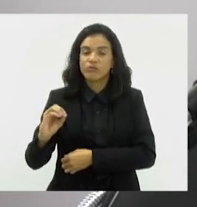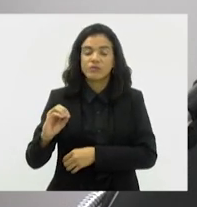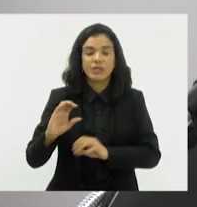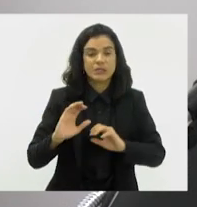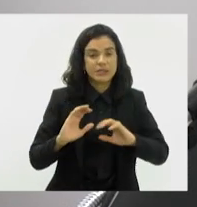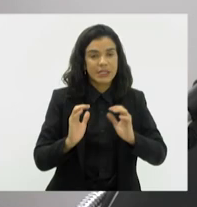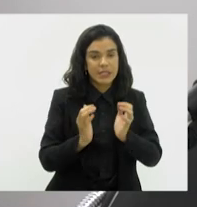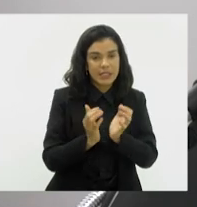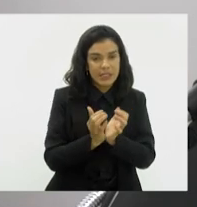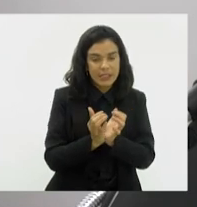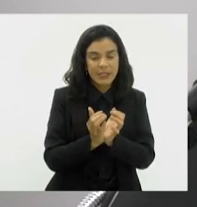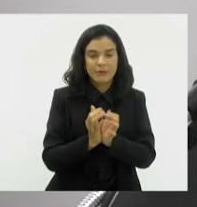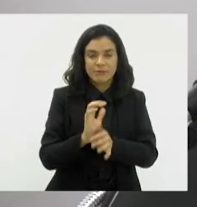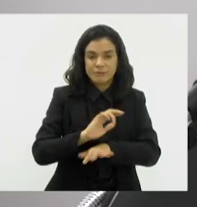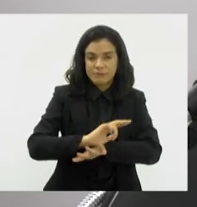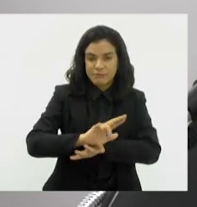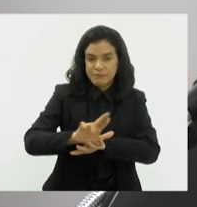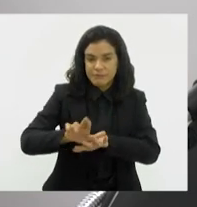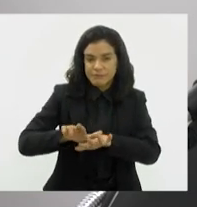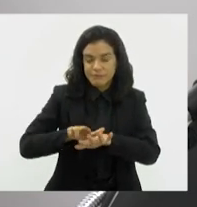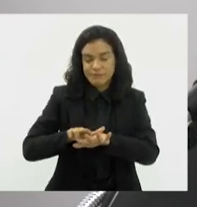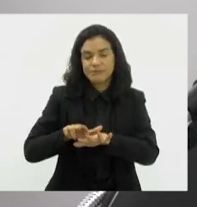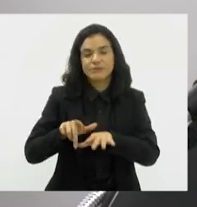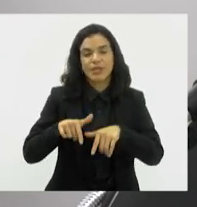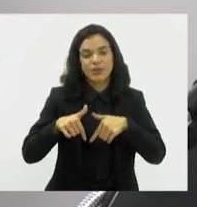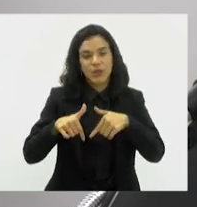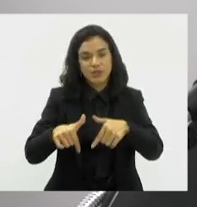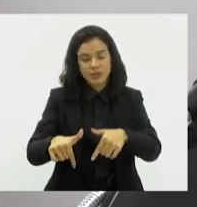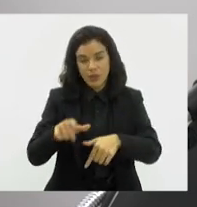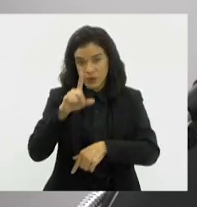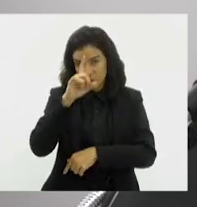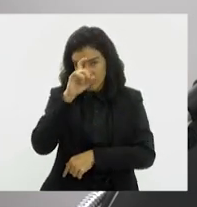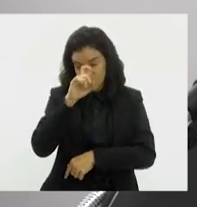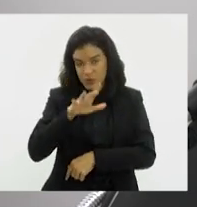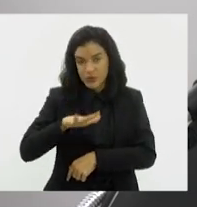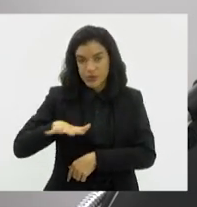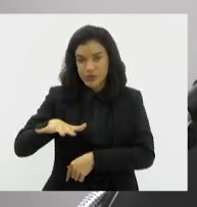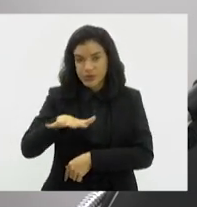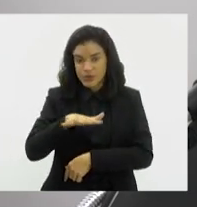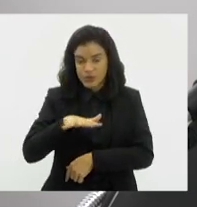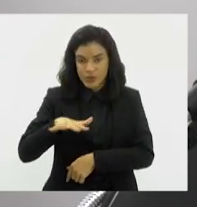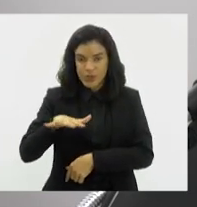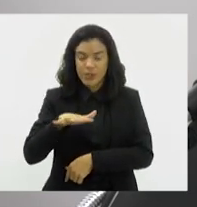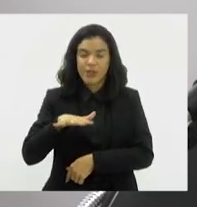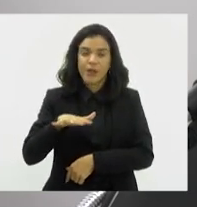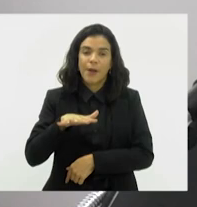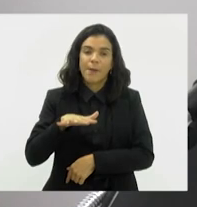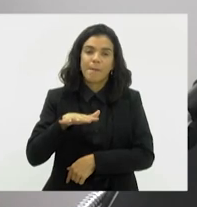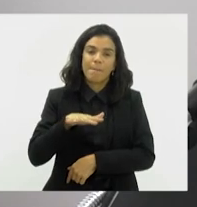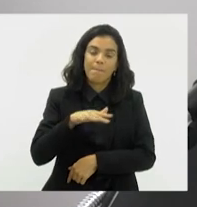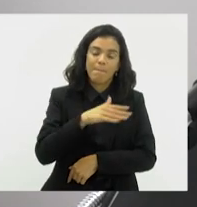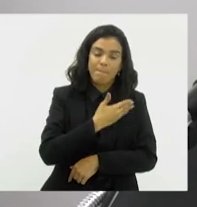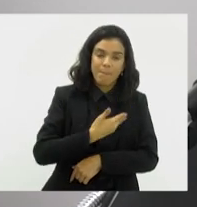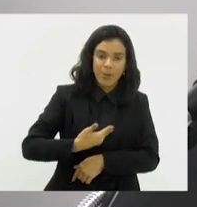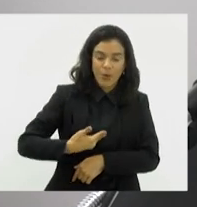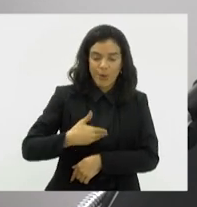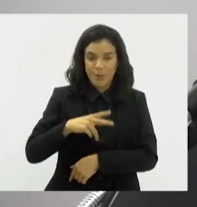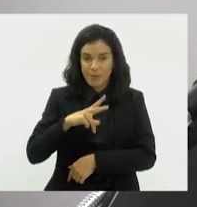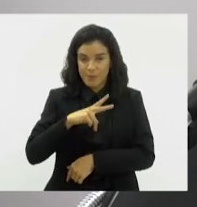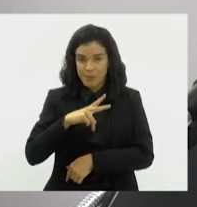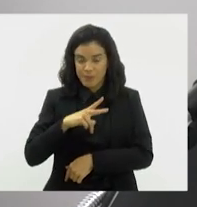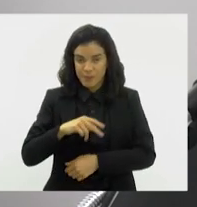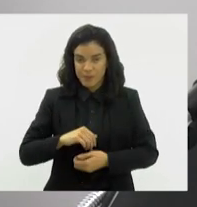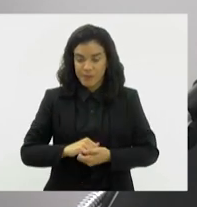equipes mínimas multidisciplinares no âmbito da atuação dos hospitais gerais especializados públicos e particulares no estado do Rio de